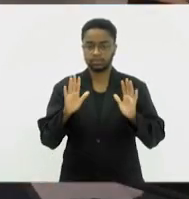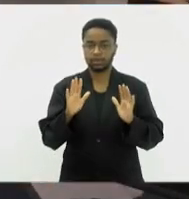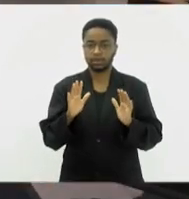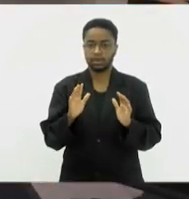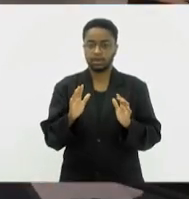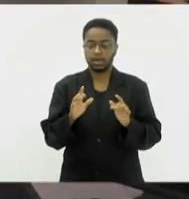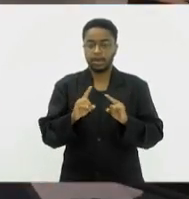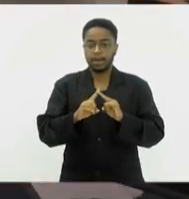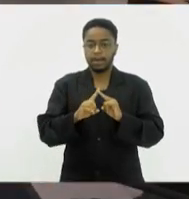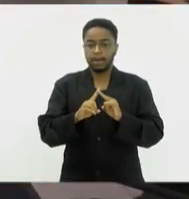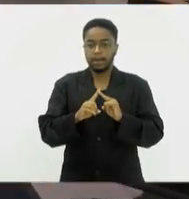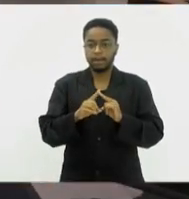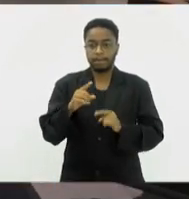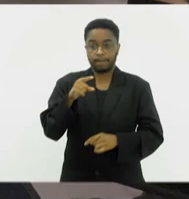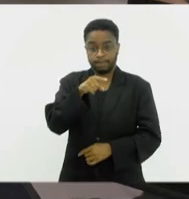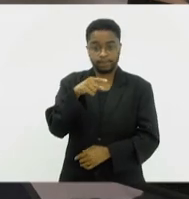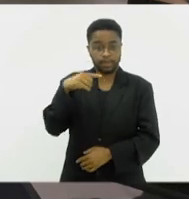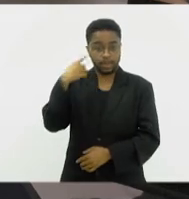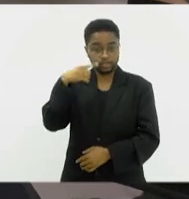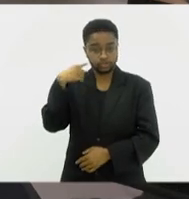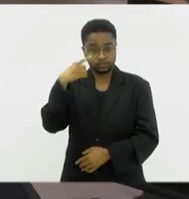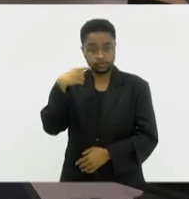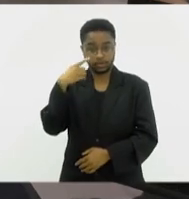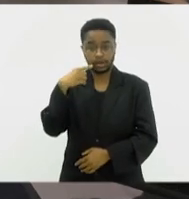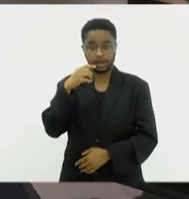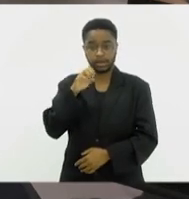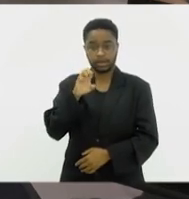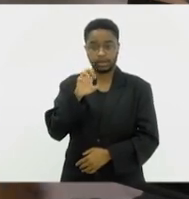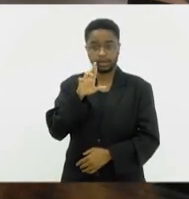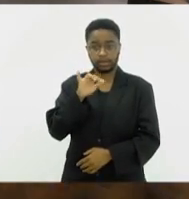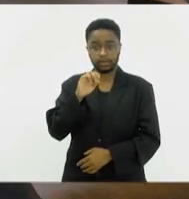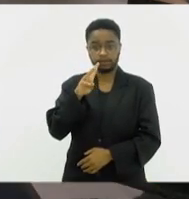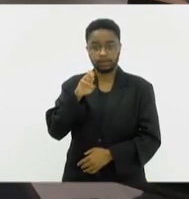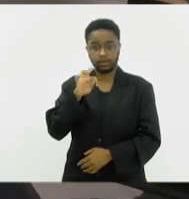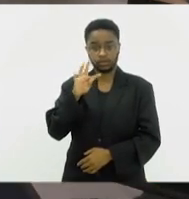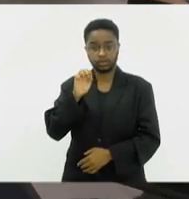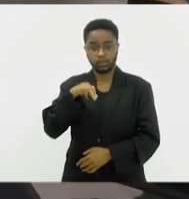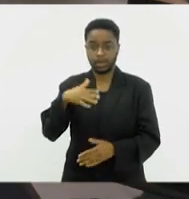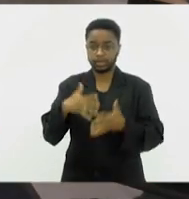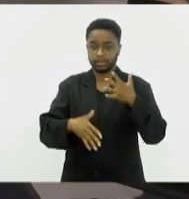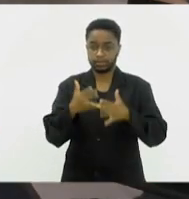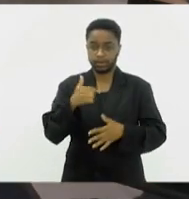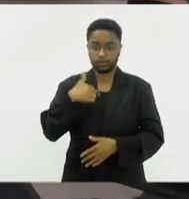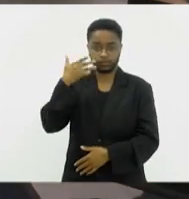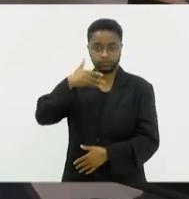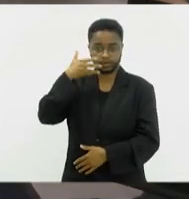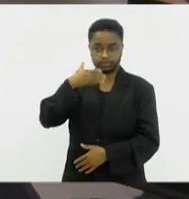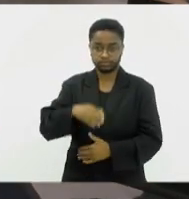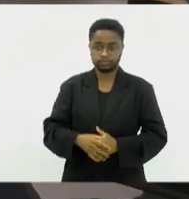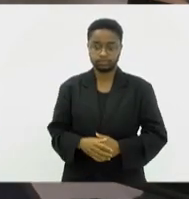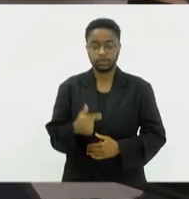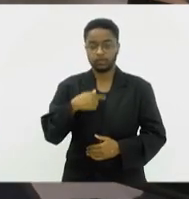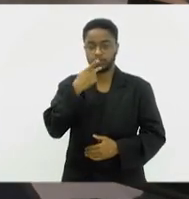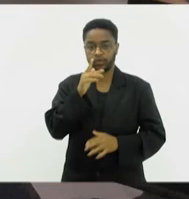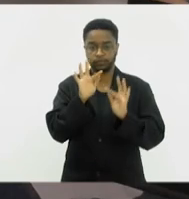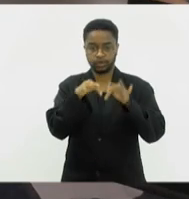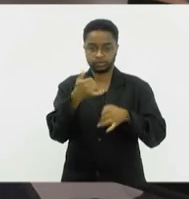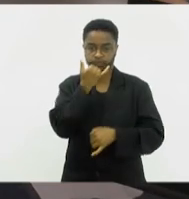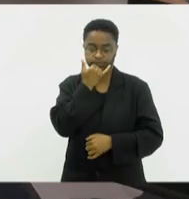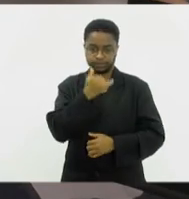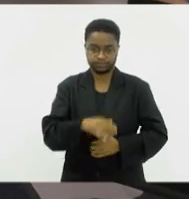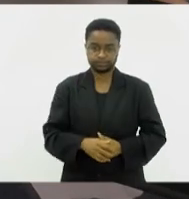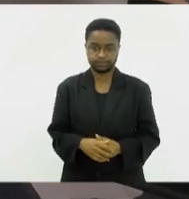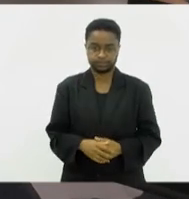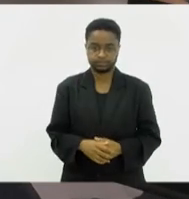mas a advogada do Elivel aqui tá tirando meu raciocínio. Falou ao final, desculpa. Então, meu, não.